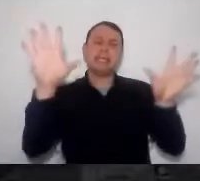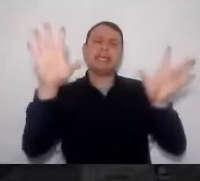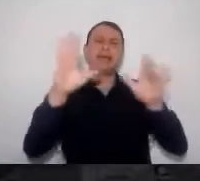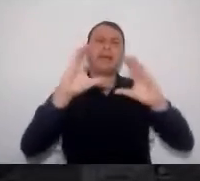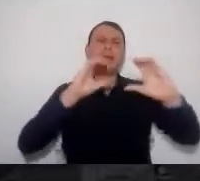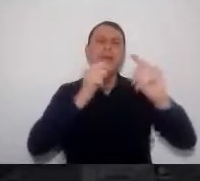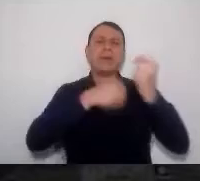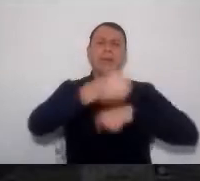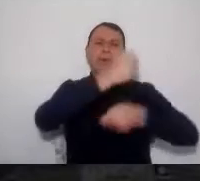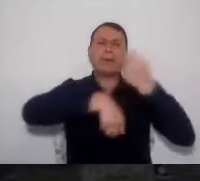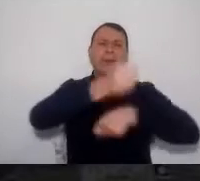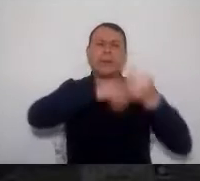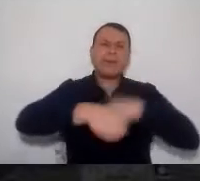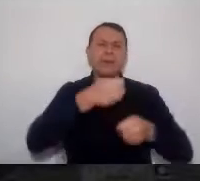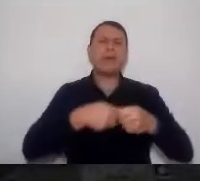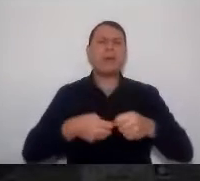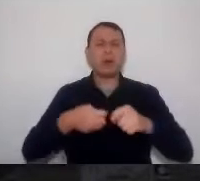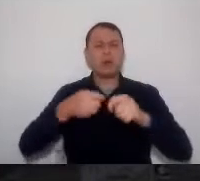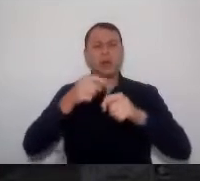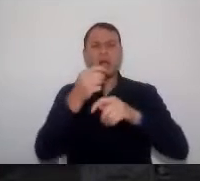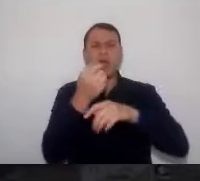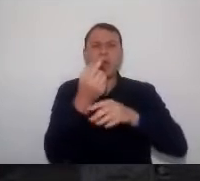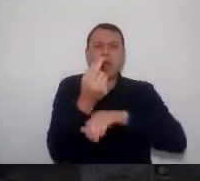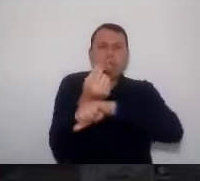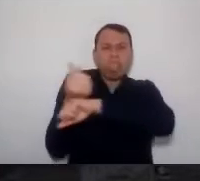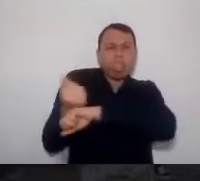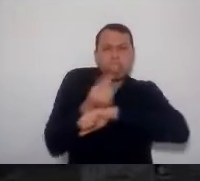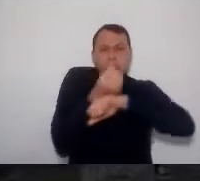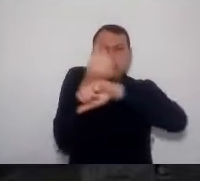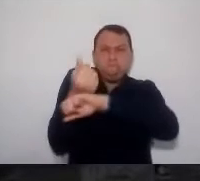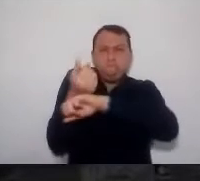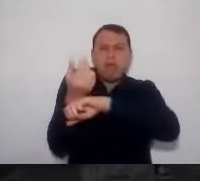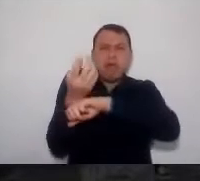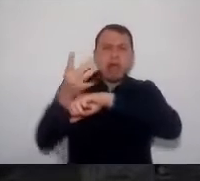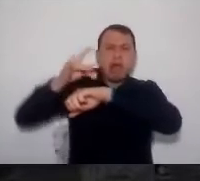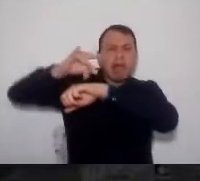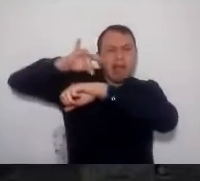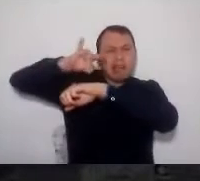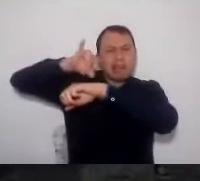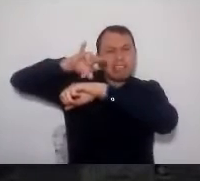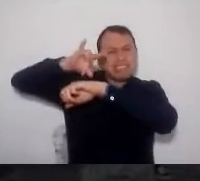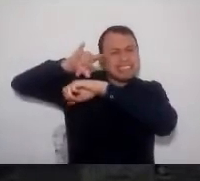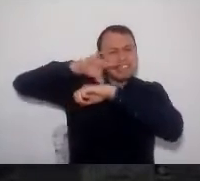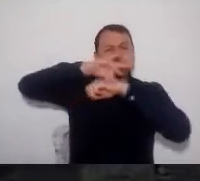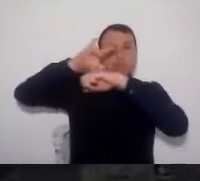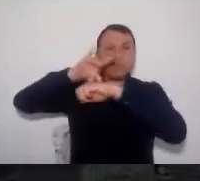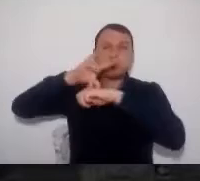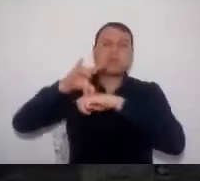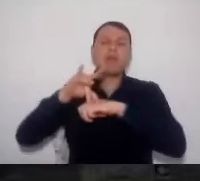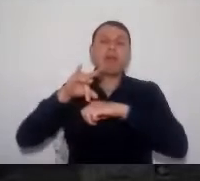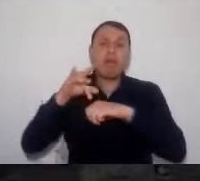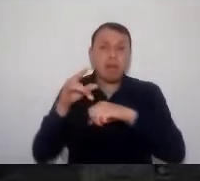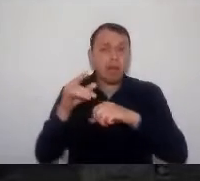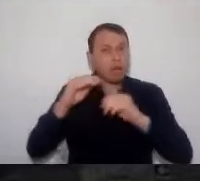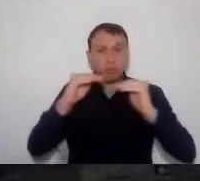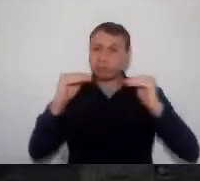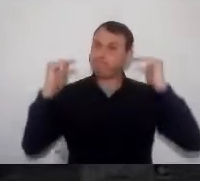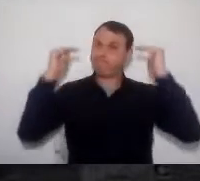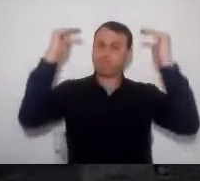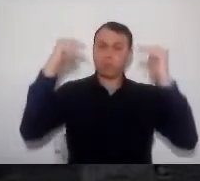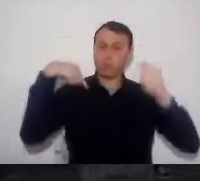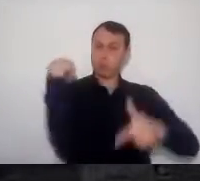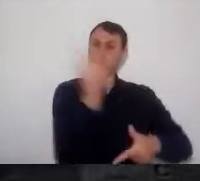domínio absoluto do capital, e nós, trabalhadores, somos transformados em objetos, como